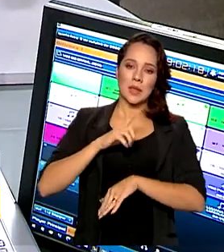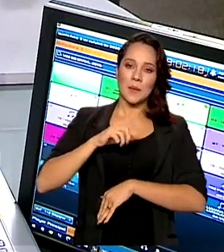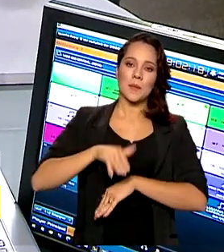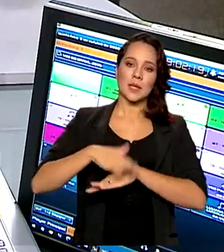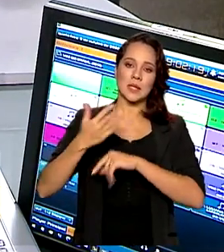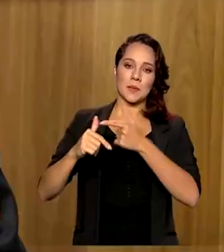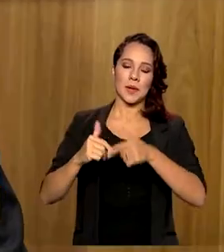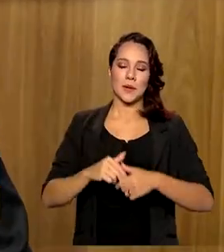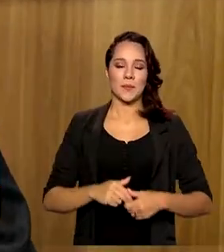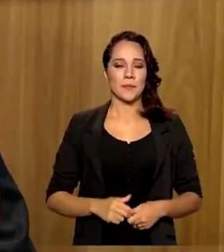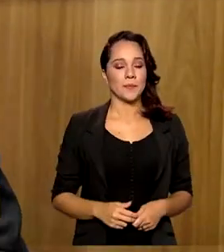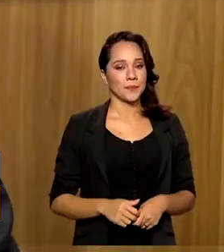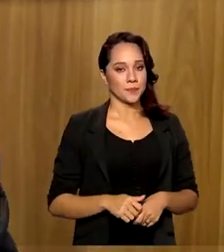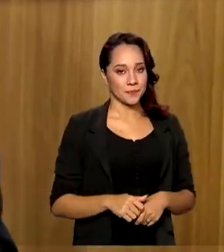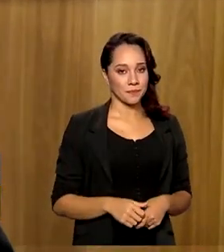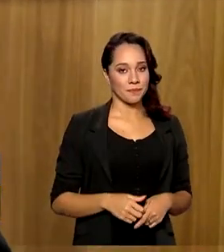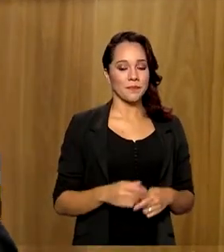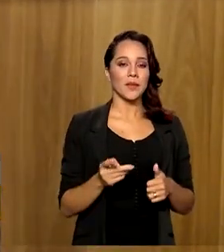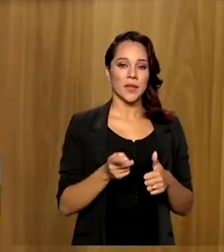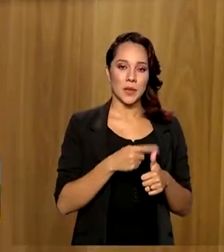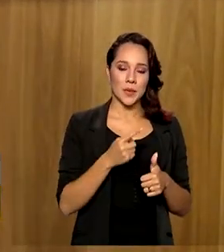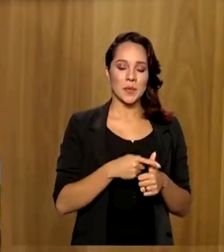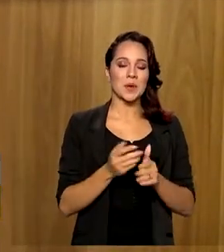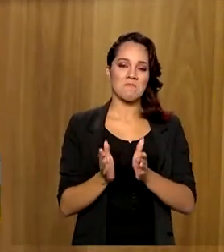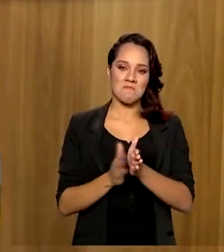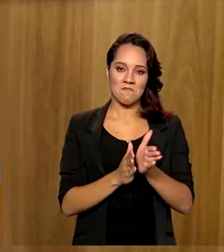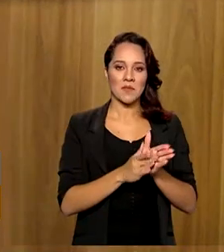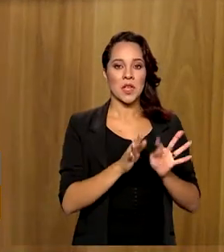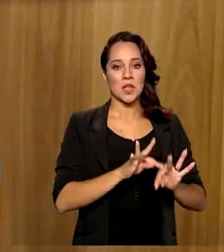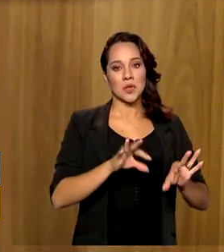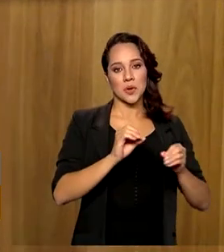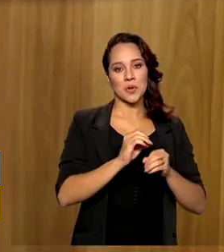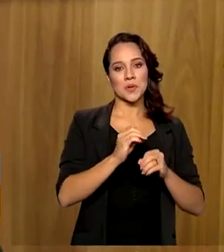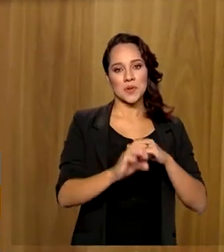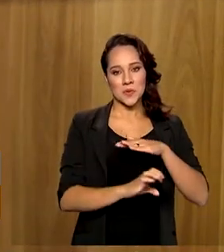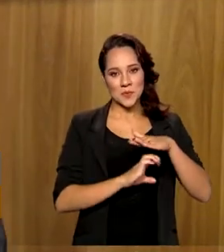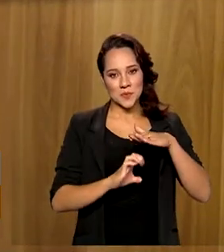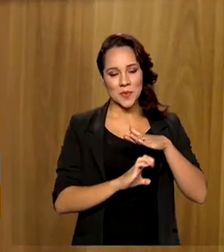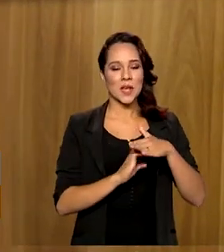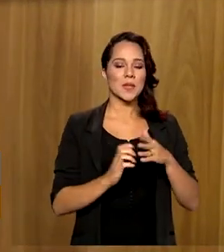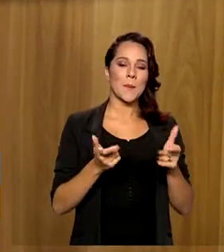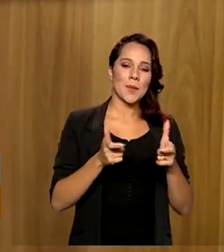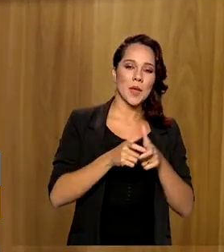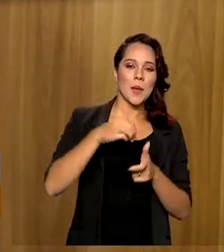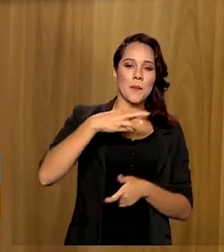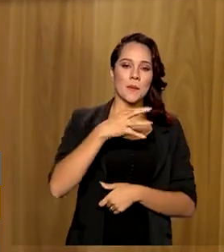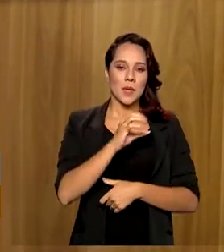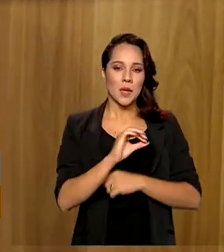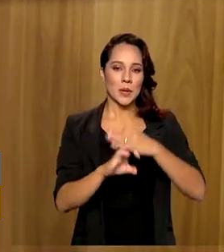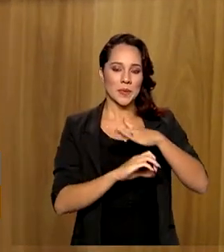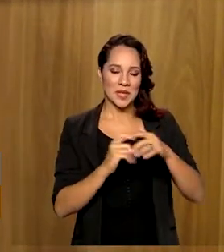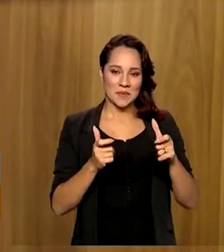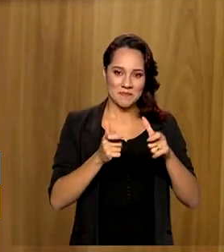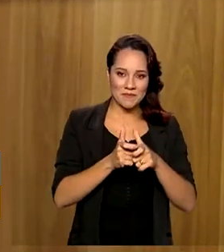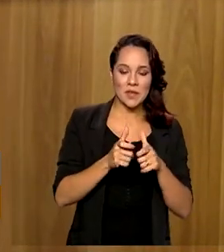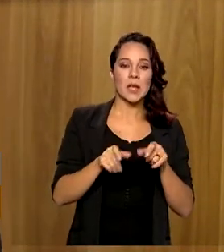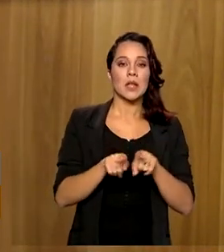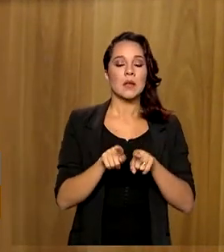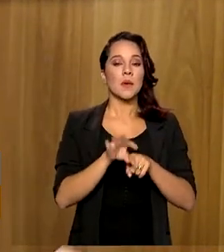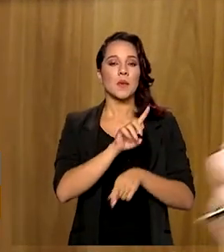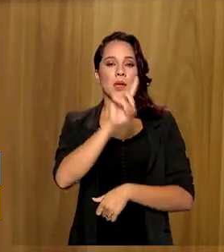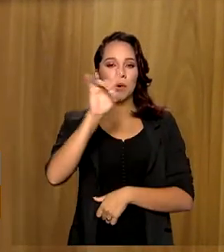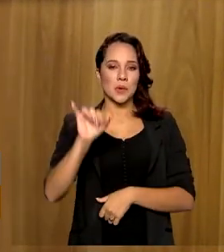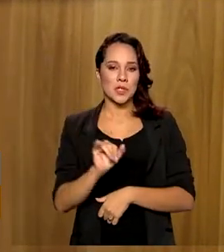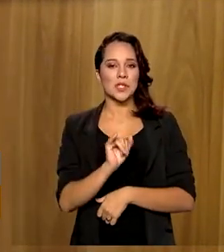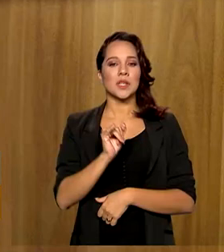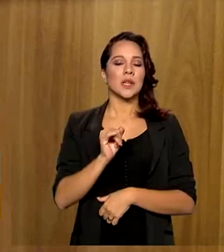empregos. Bom, Mariana, gostaria primeiro de parabenizar todos os micro e pequenos empresários do Brasil, trazer aqui a mensagem, em primeiro lugar, por ser o dia